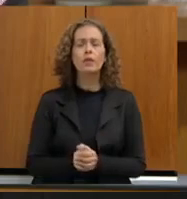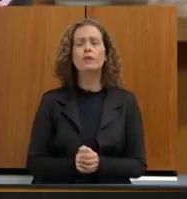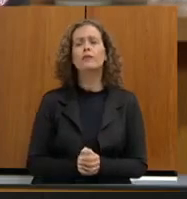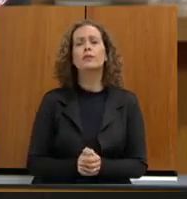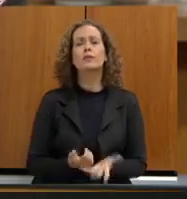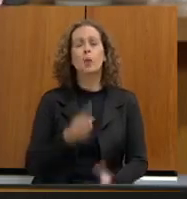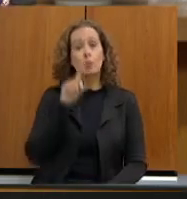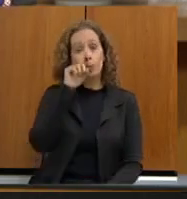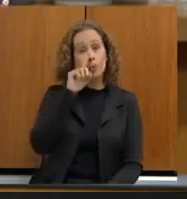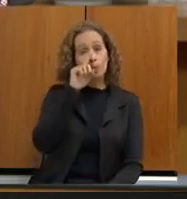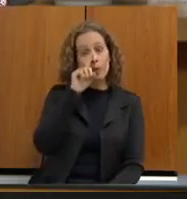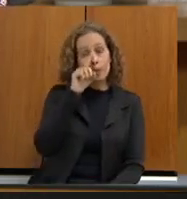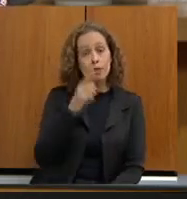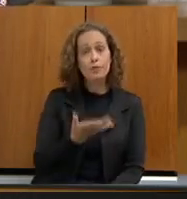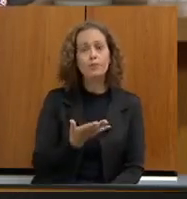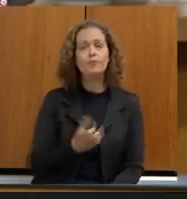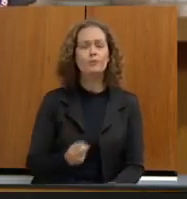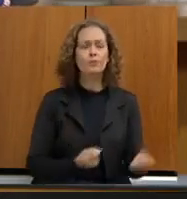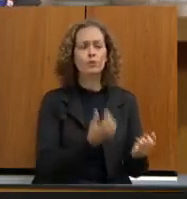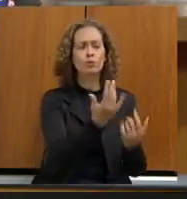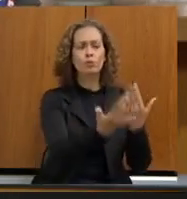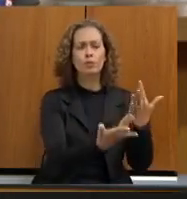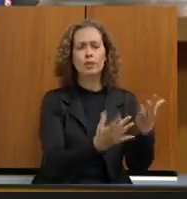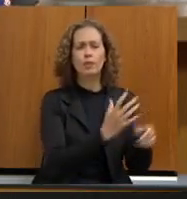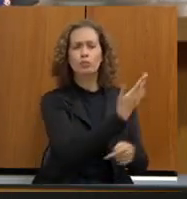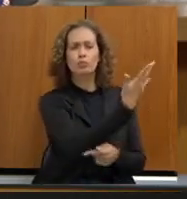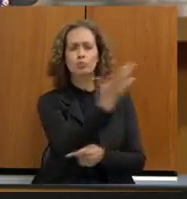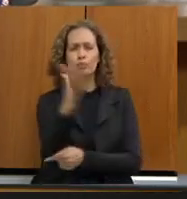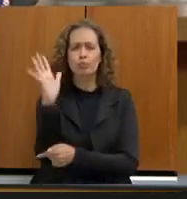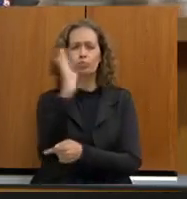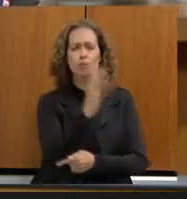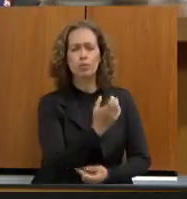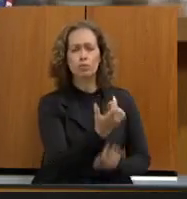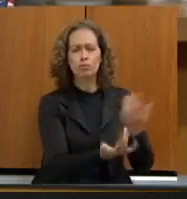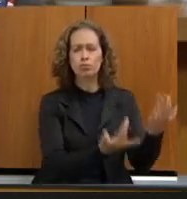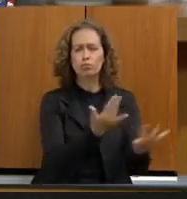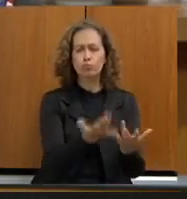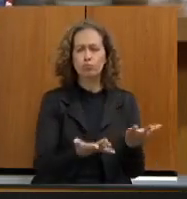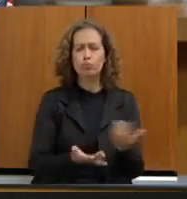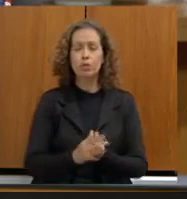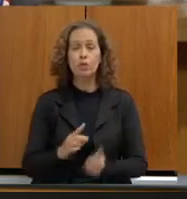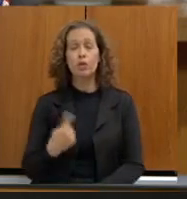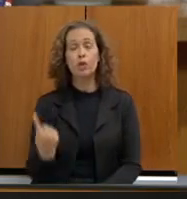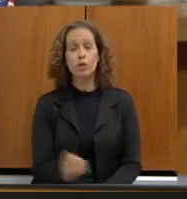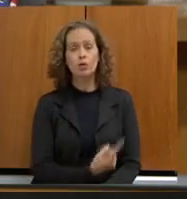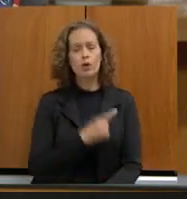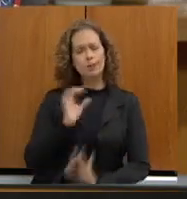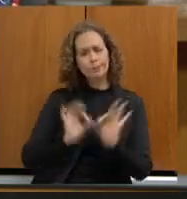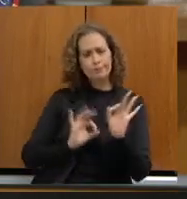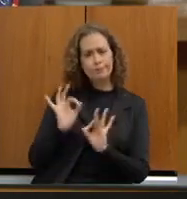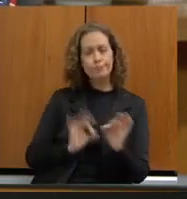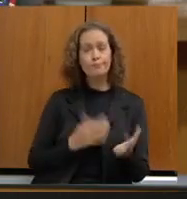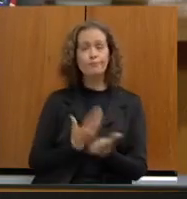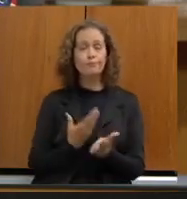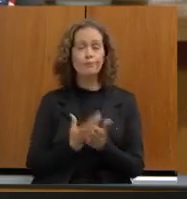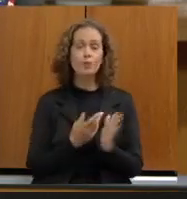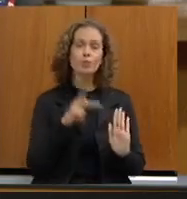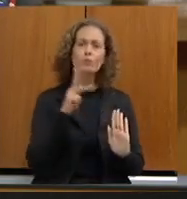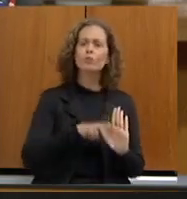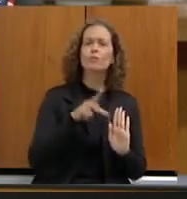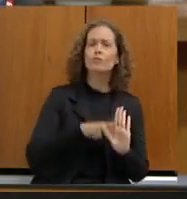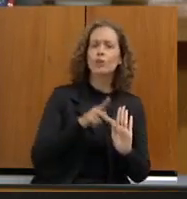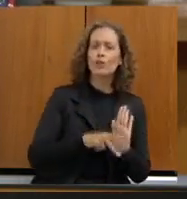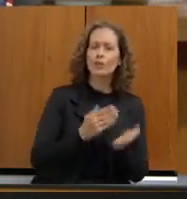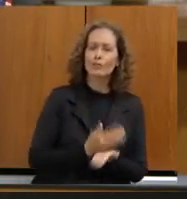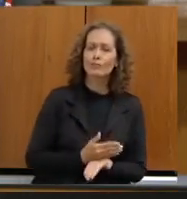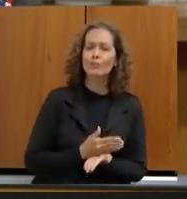para os produtores agrícolas ela nos trouxe essa demanda e nós estamos entregando em breve um projeto piloto